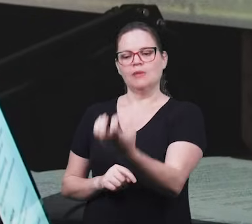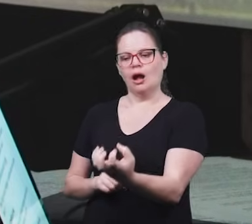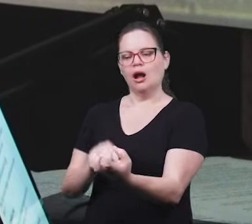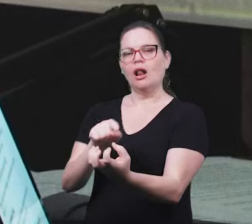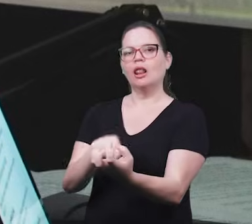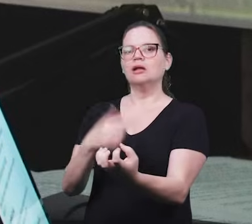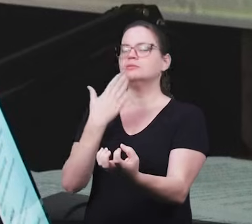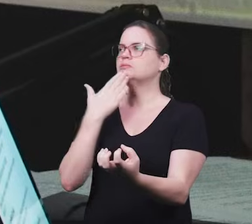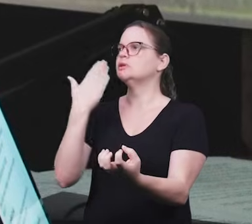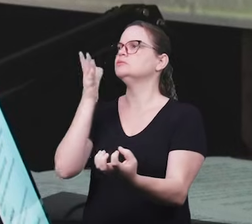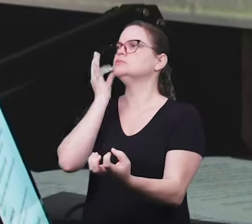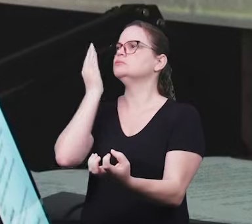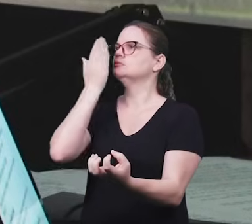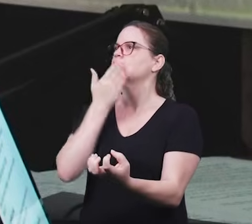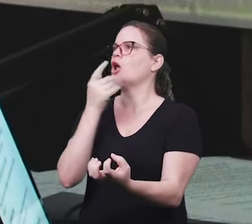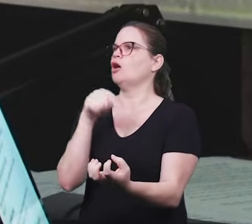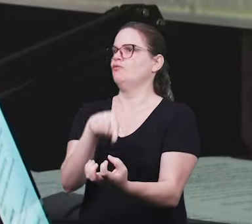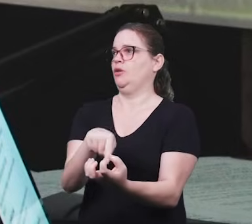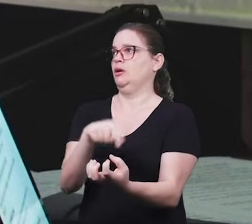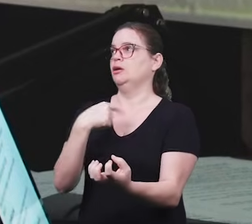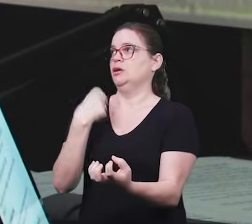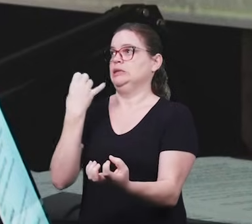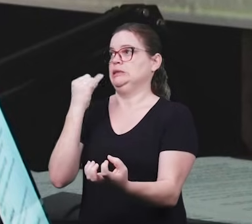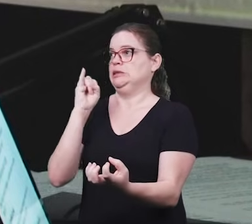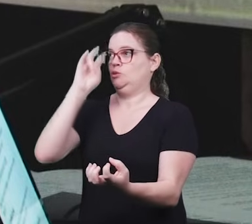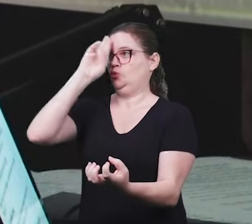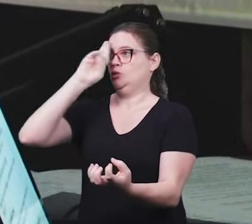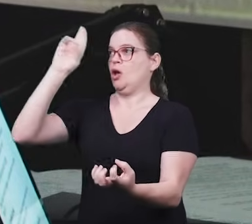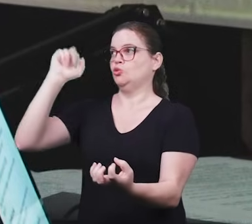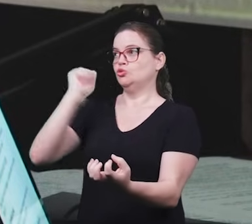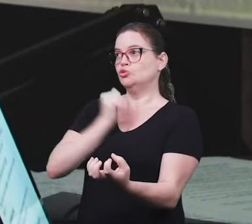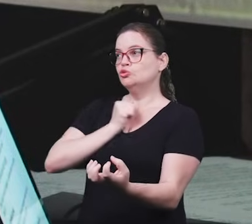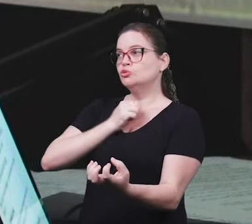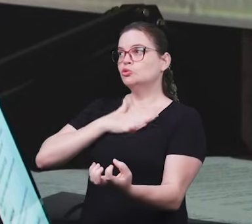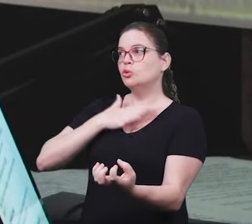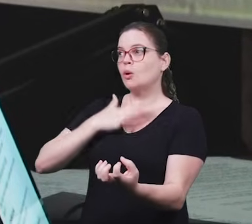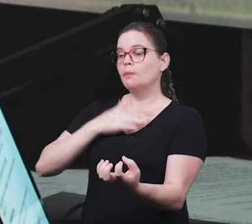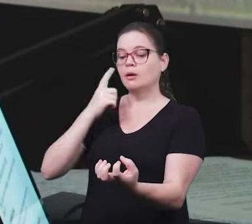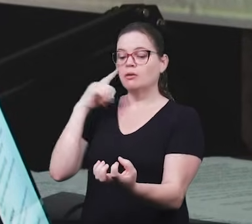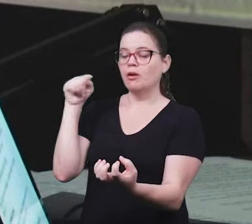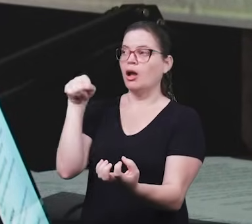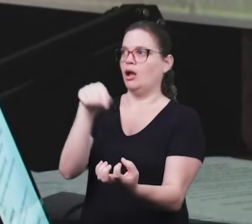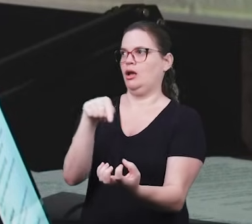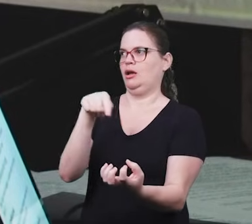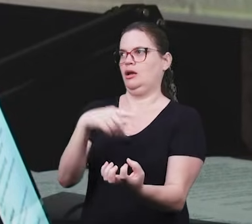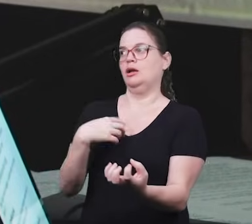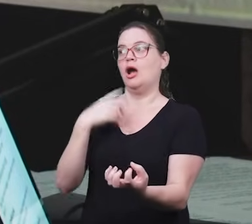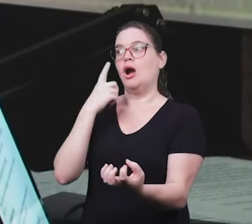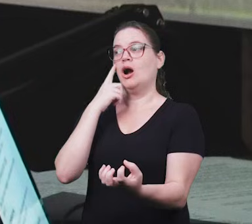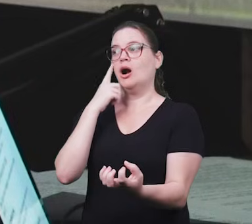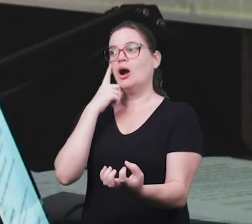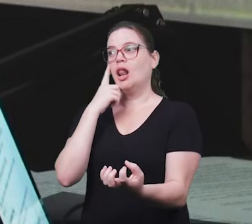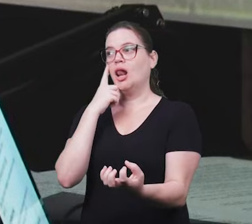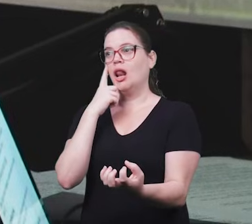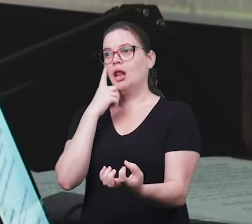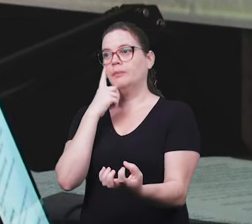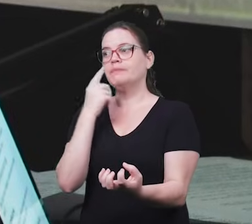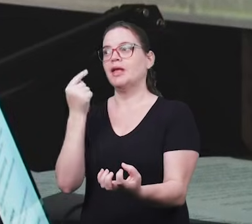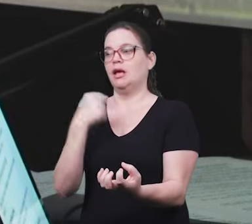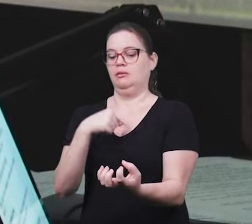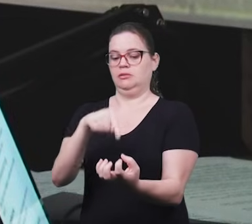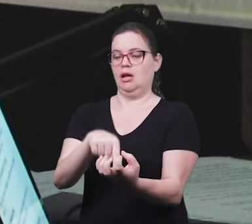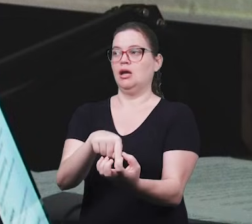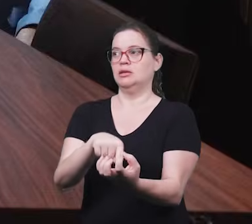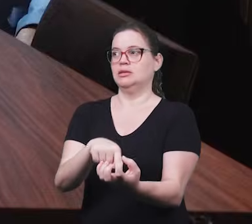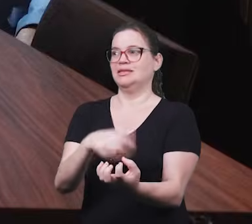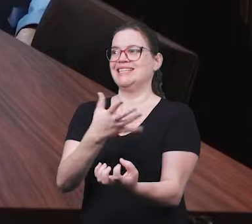da mão dos midianitas e ele queria saber se o Senhor estava com ele nisso. Então ele usa ali uma expressão dizendo assim: eis